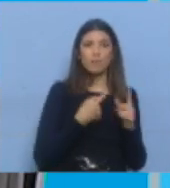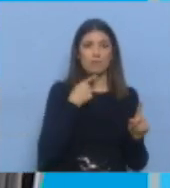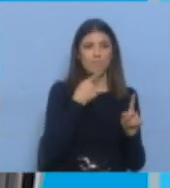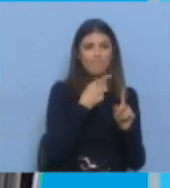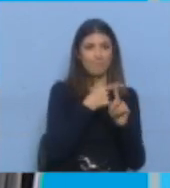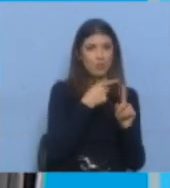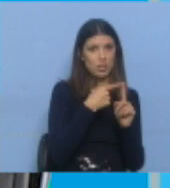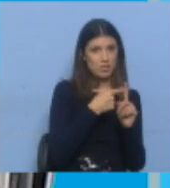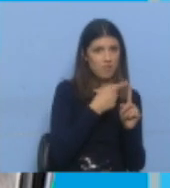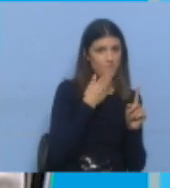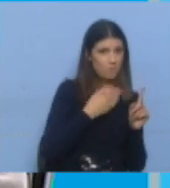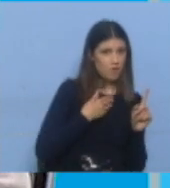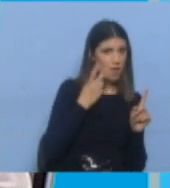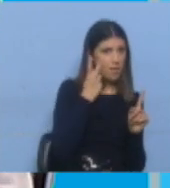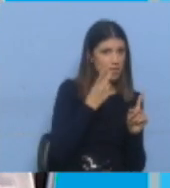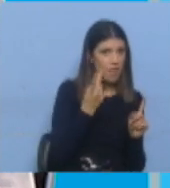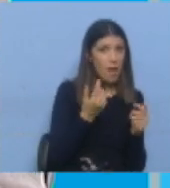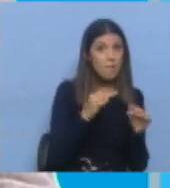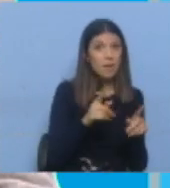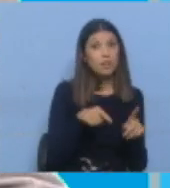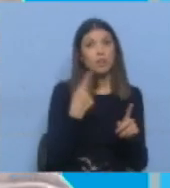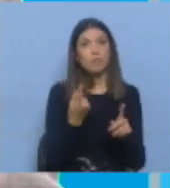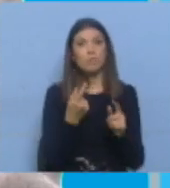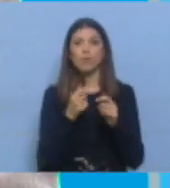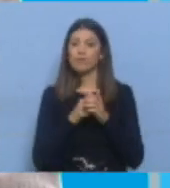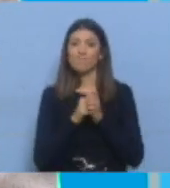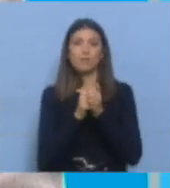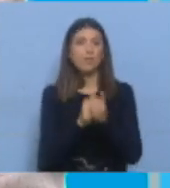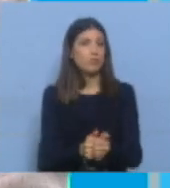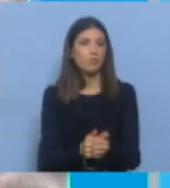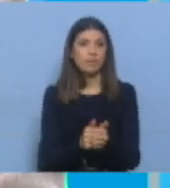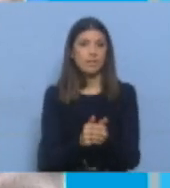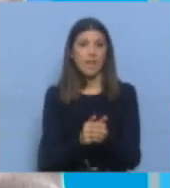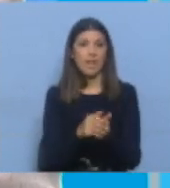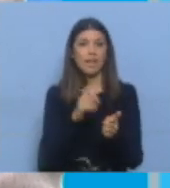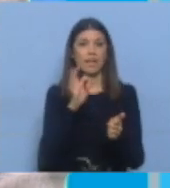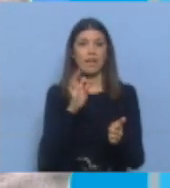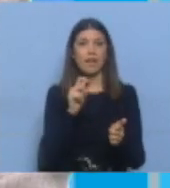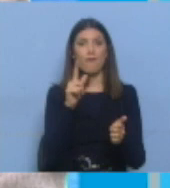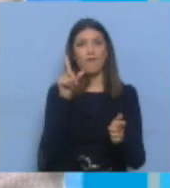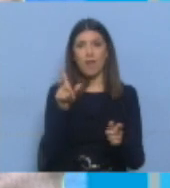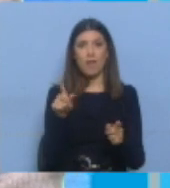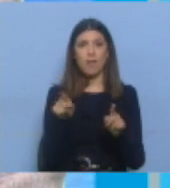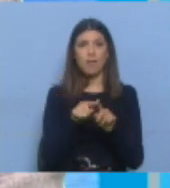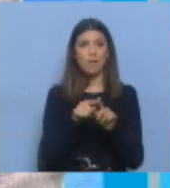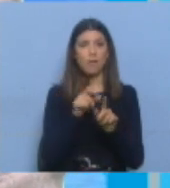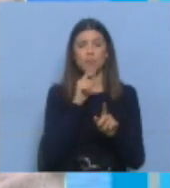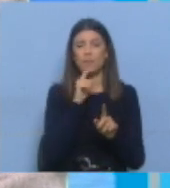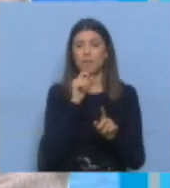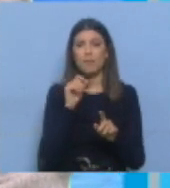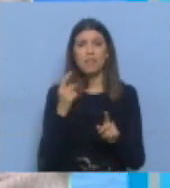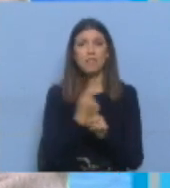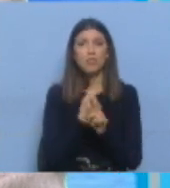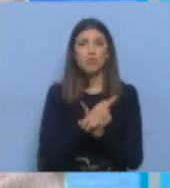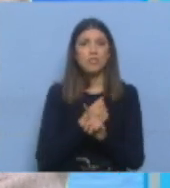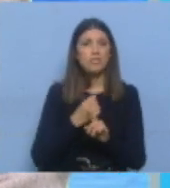não assumem os comportamentos que são inerentes à fé. É mesmo muito severo. Eu acho que provavelmente é das coisas que mais irrita o Papa Francisco.